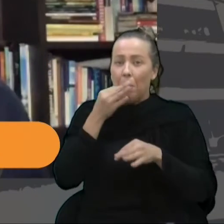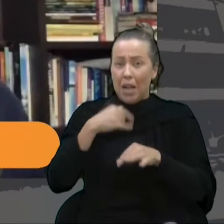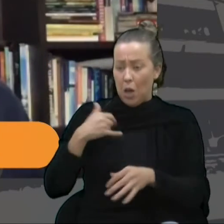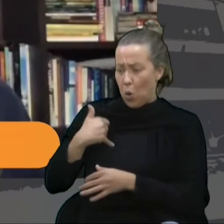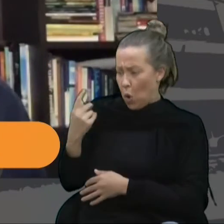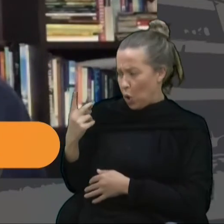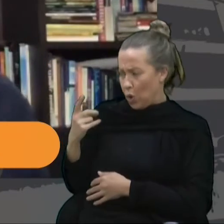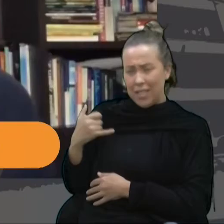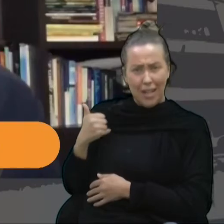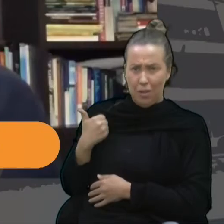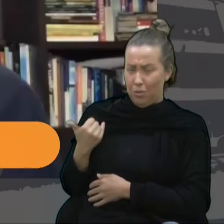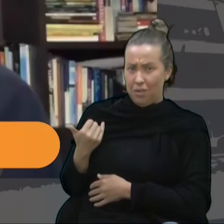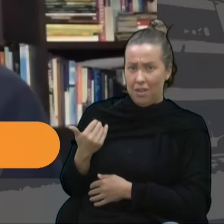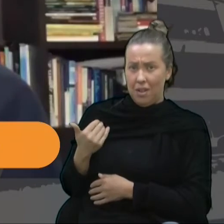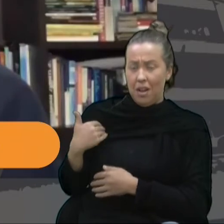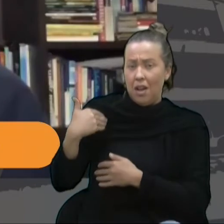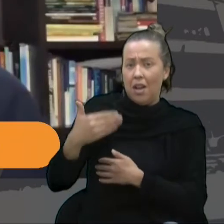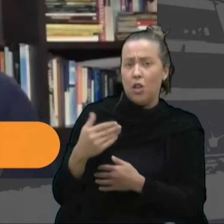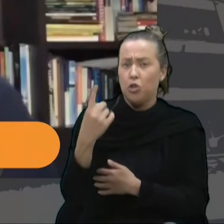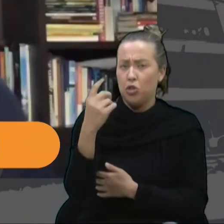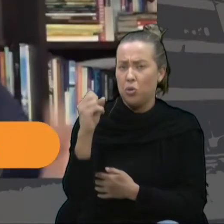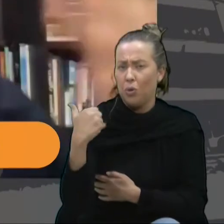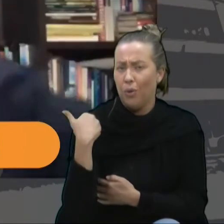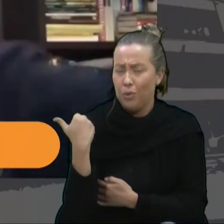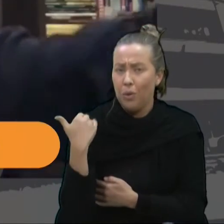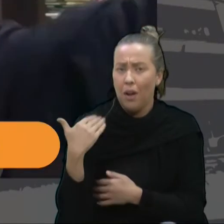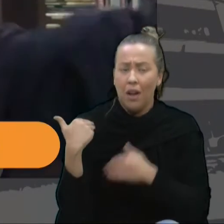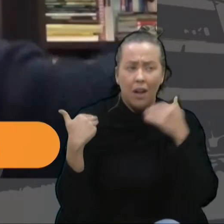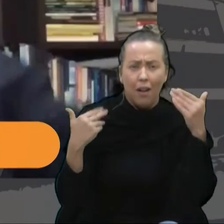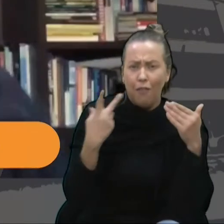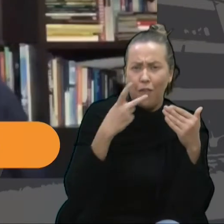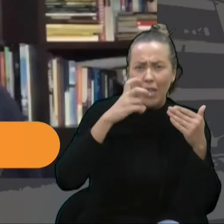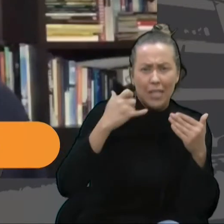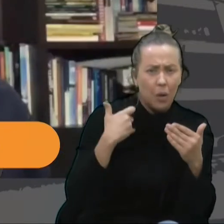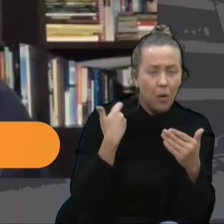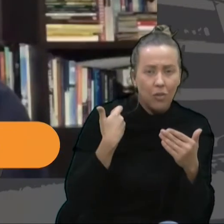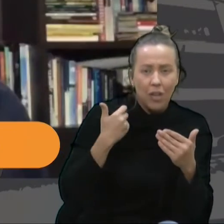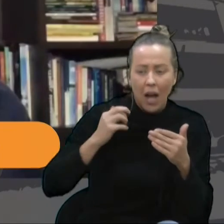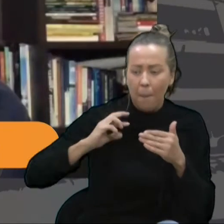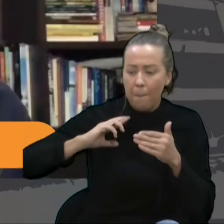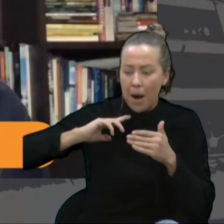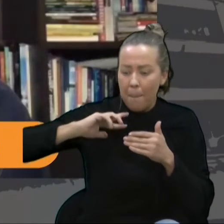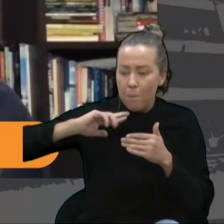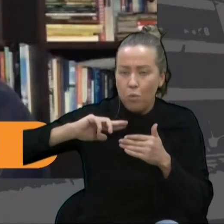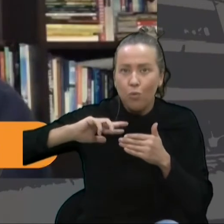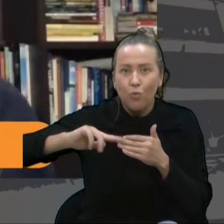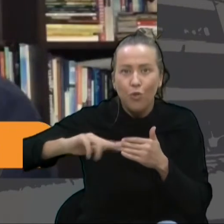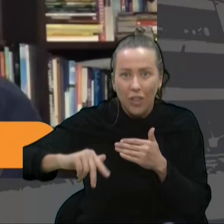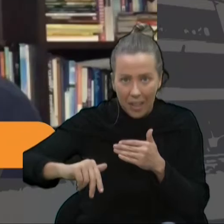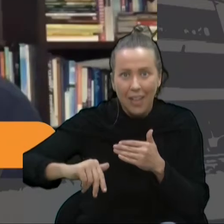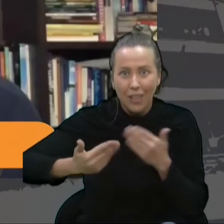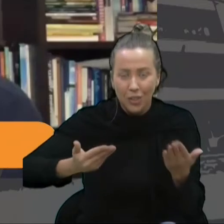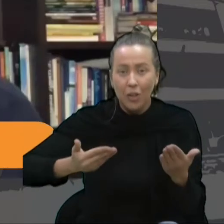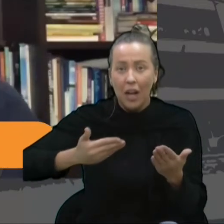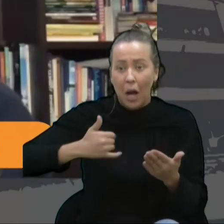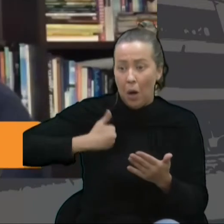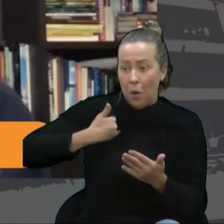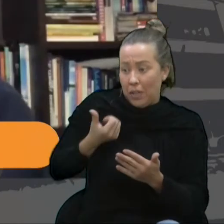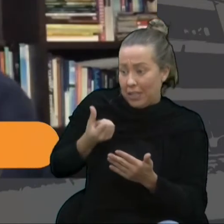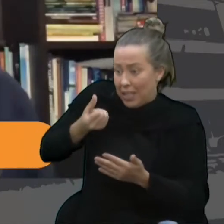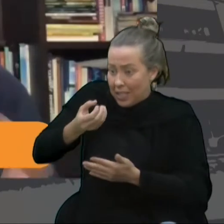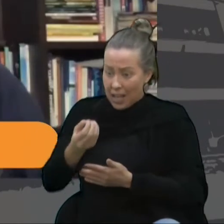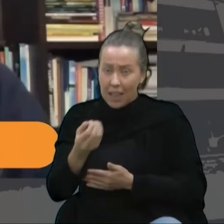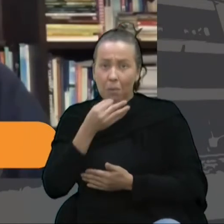de idade, imagina, a minha opinião com 18, a minha opinião com 25 é uma. Né? A minha opinião com 60 é